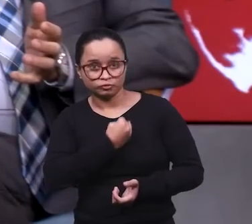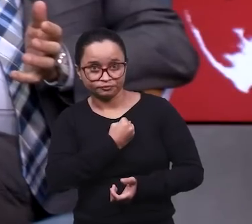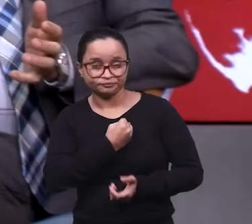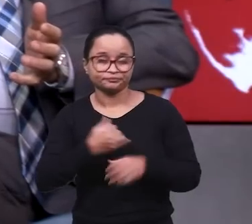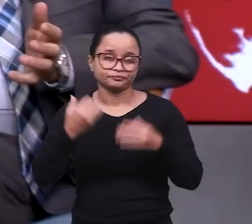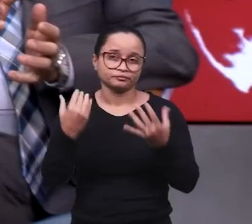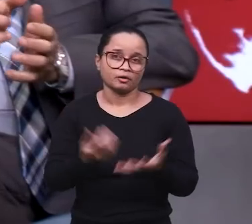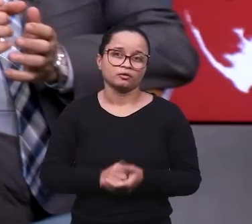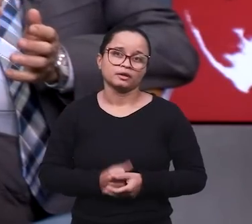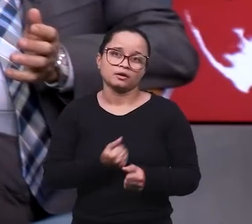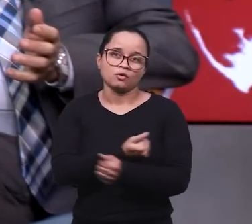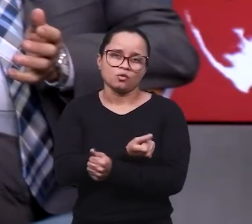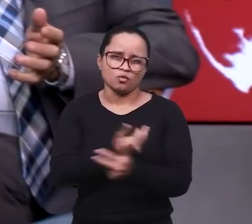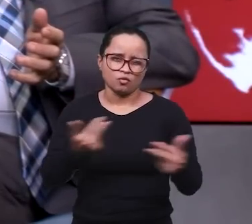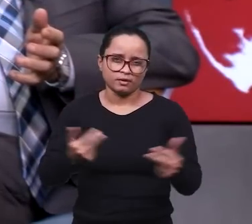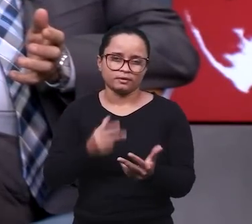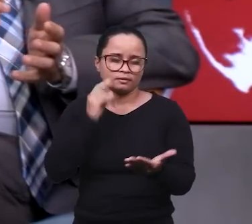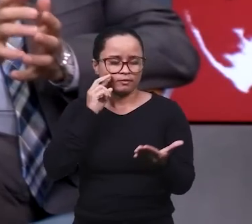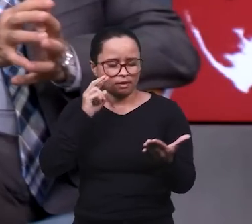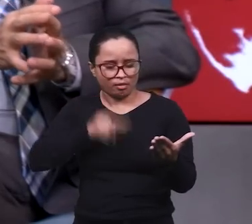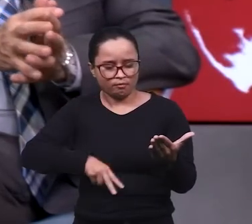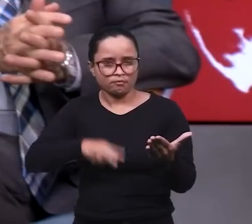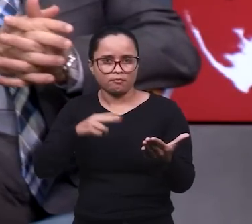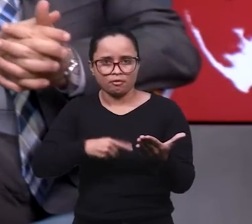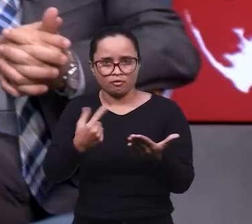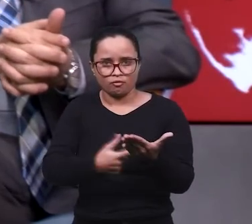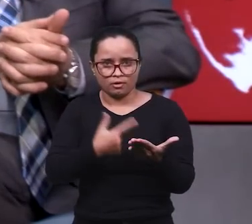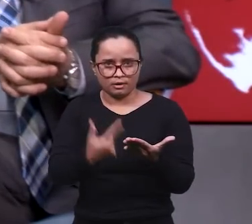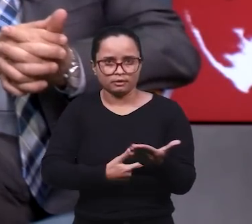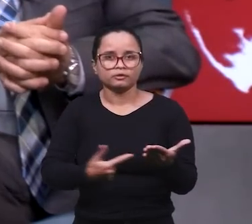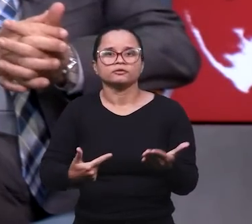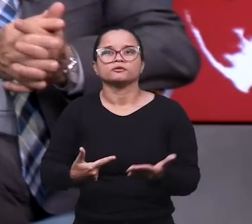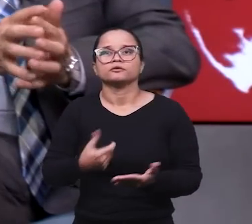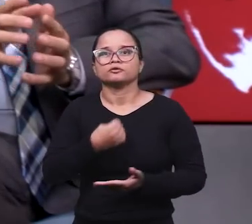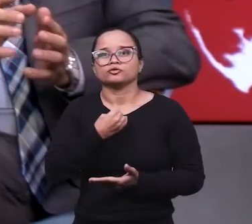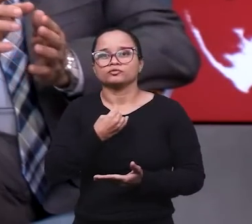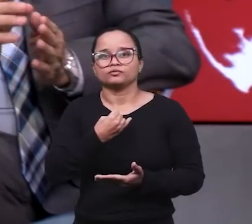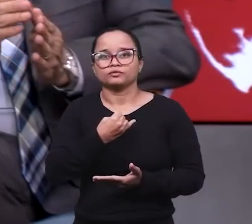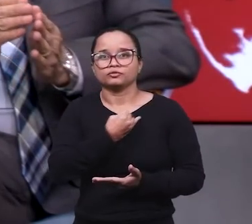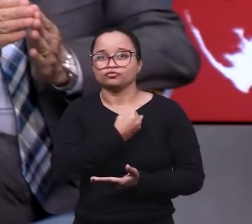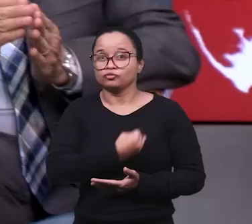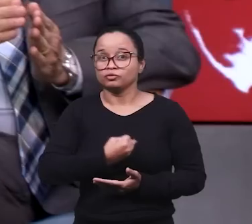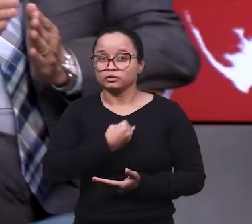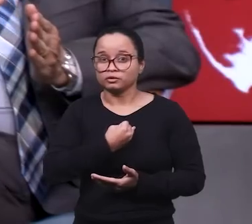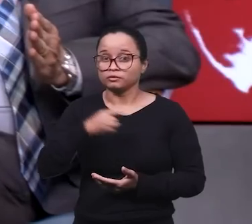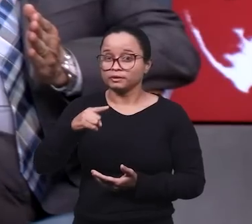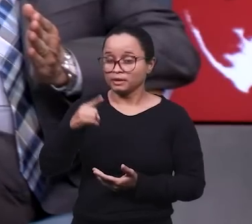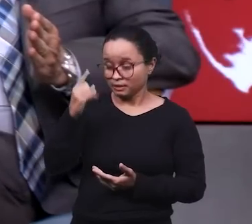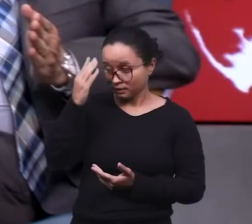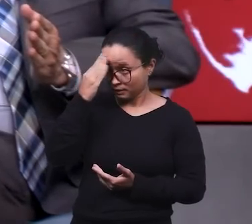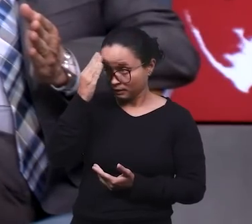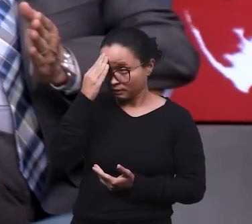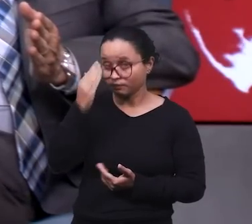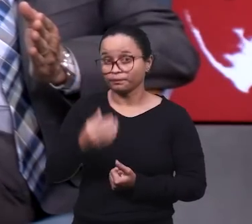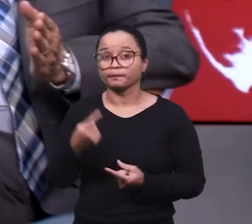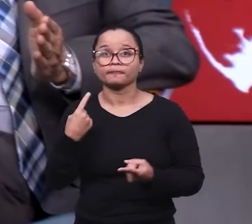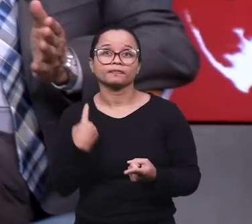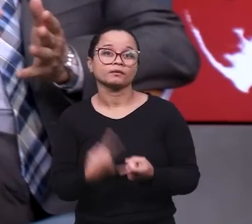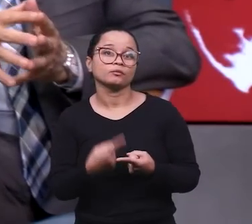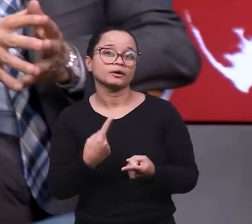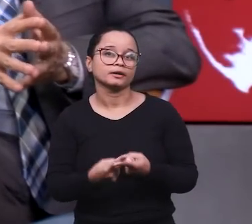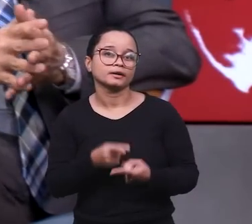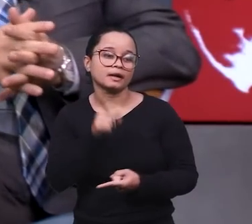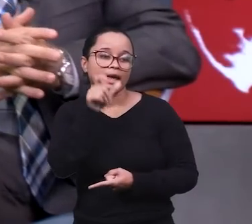há muita coisa que você vê no livro do Evangelho de João que dá para você entender por que